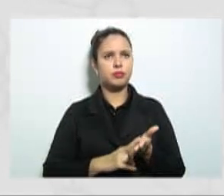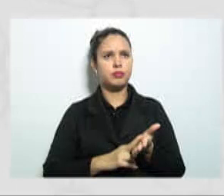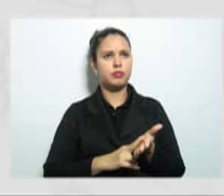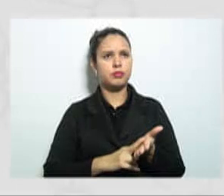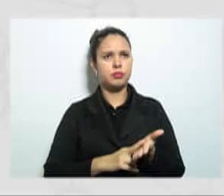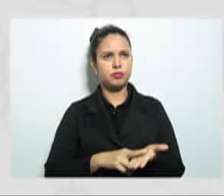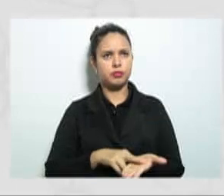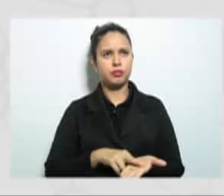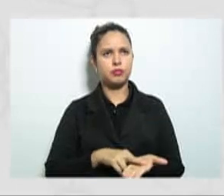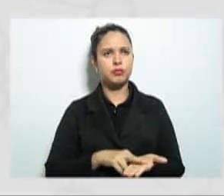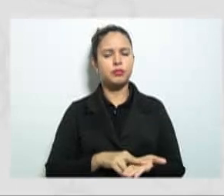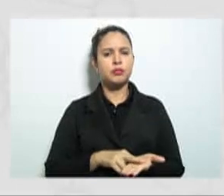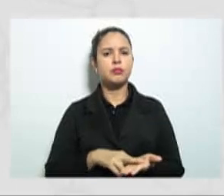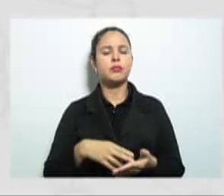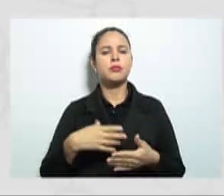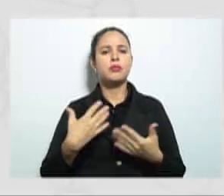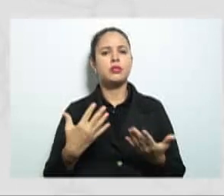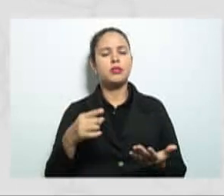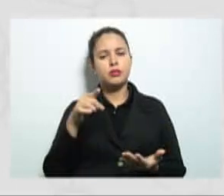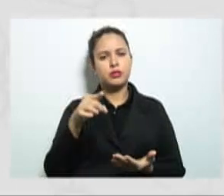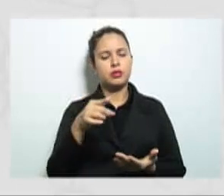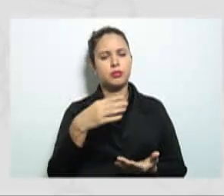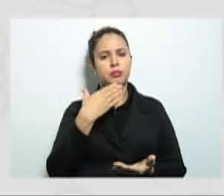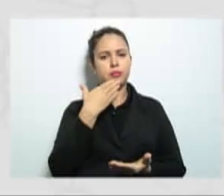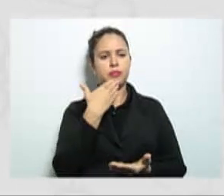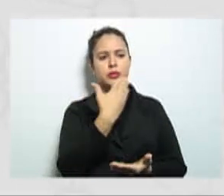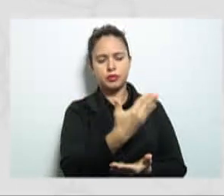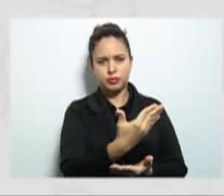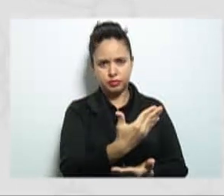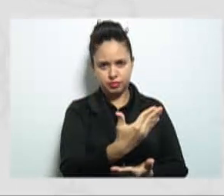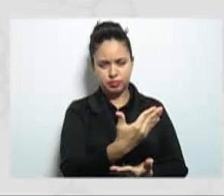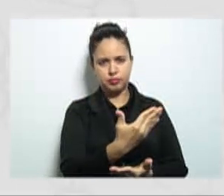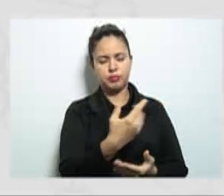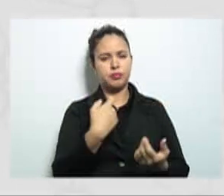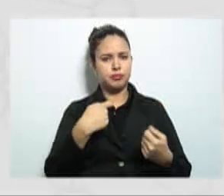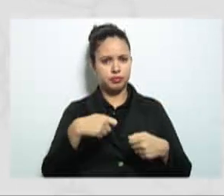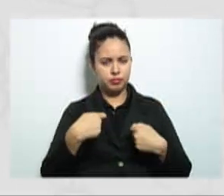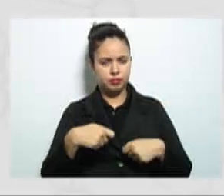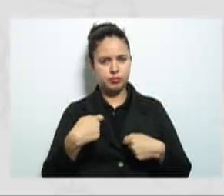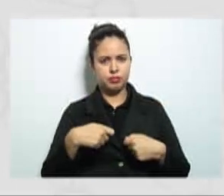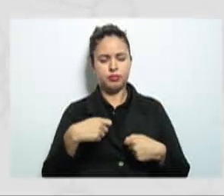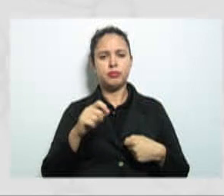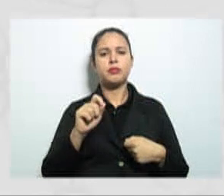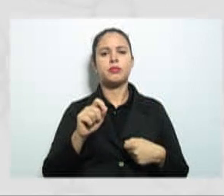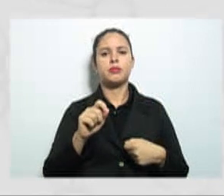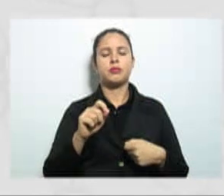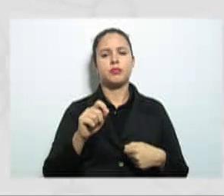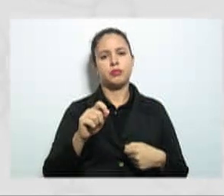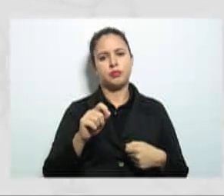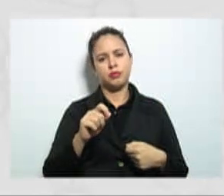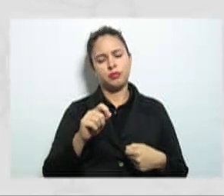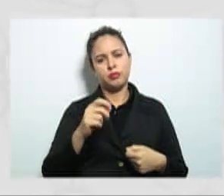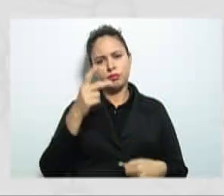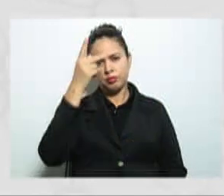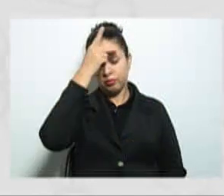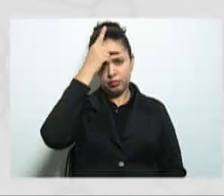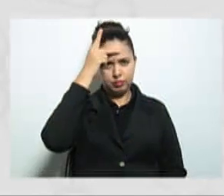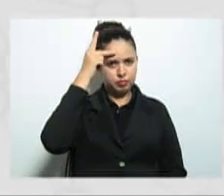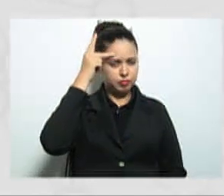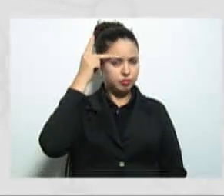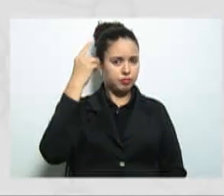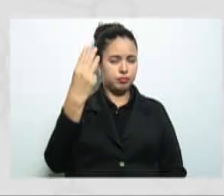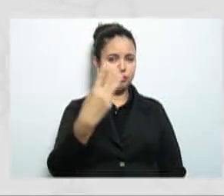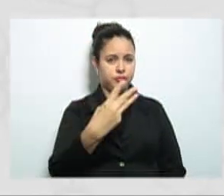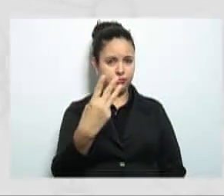estar requerendo algo para você, o requerimento ele deve ser feito em terceira pessoa. Então, já vi muitos requerimentos